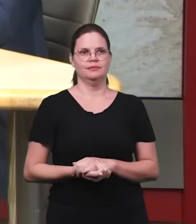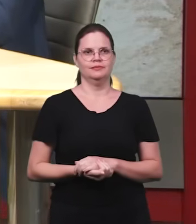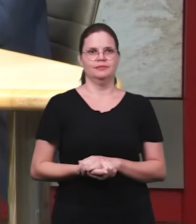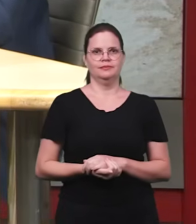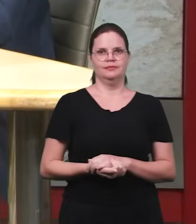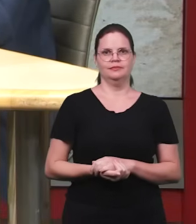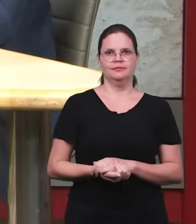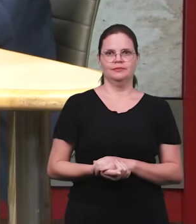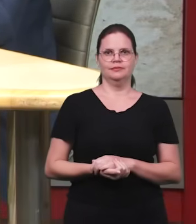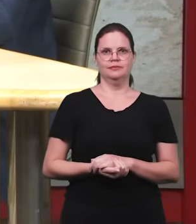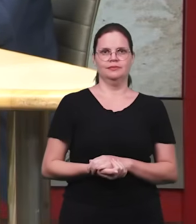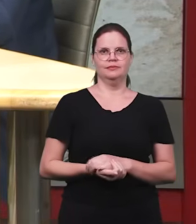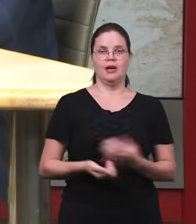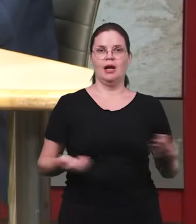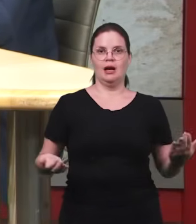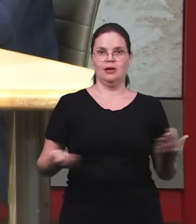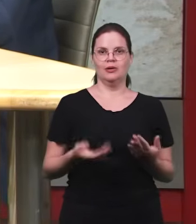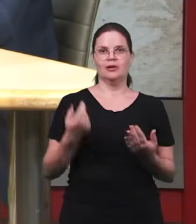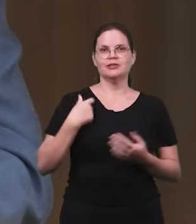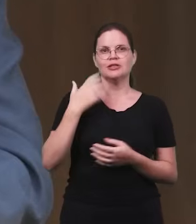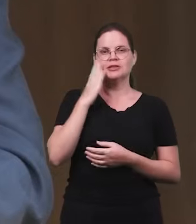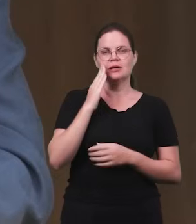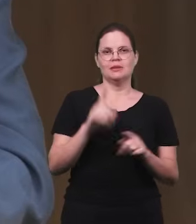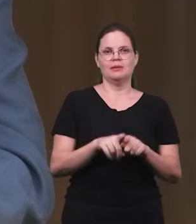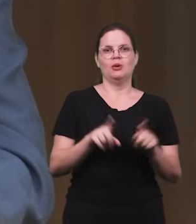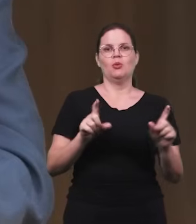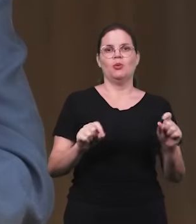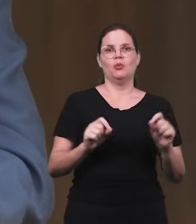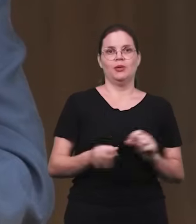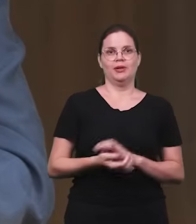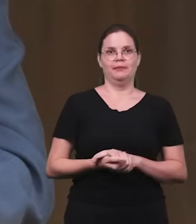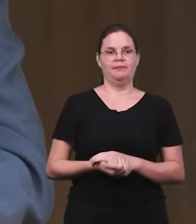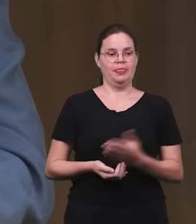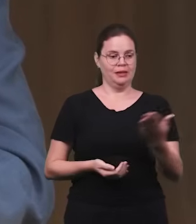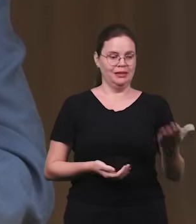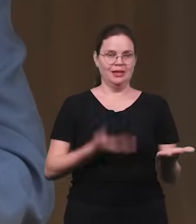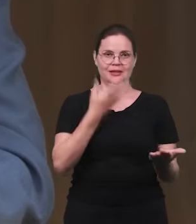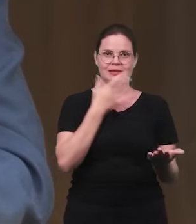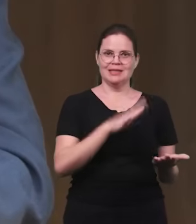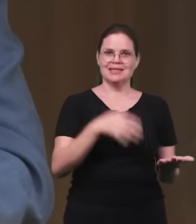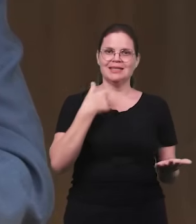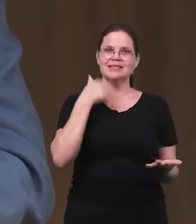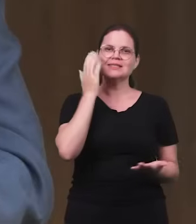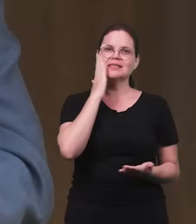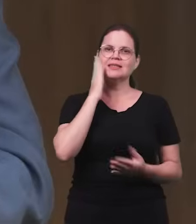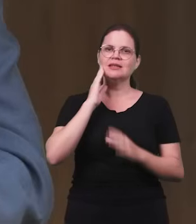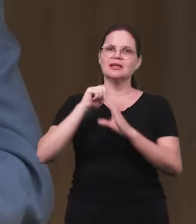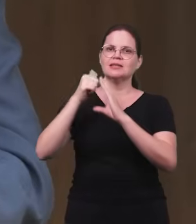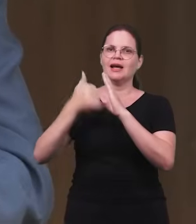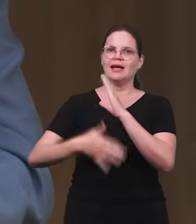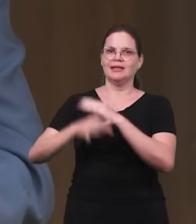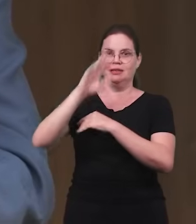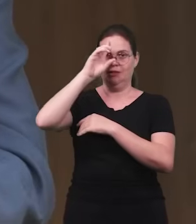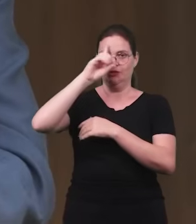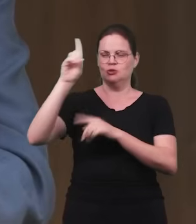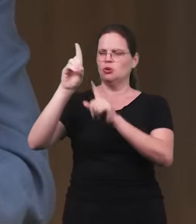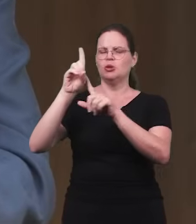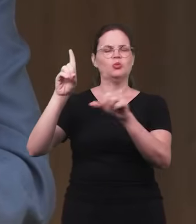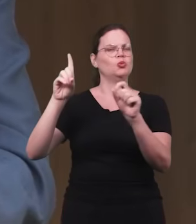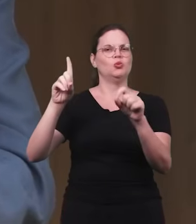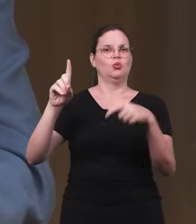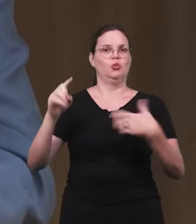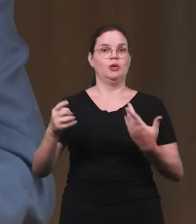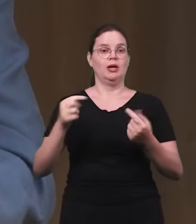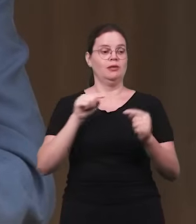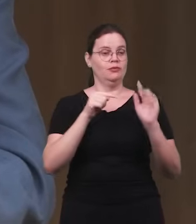falado, de ele entender, como o Douglas falou, os atributos de Deus, quem é Deus, e você